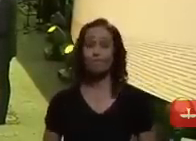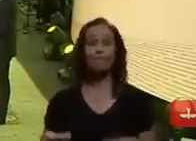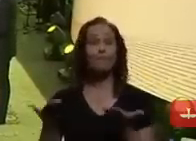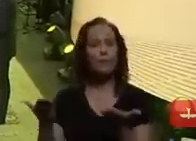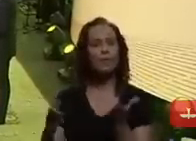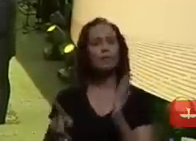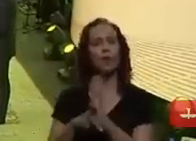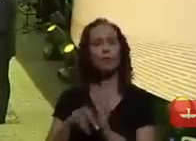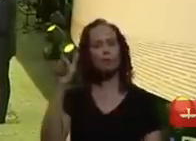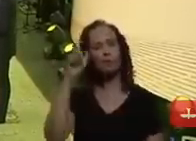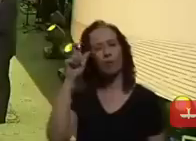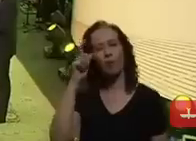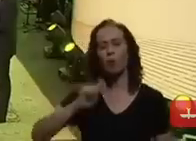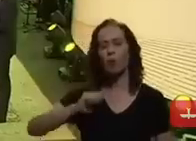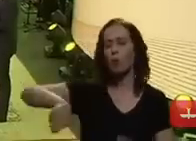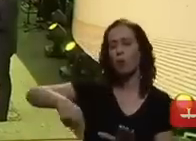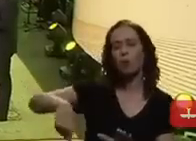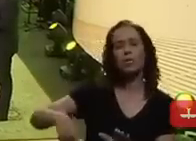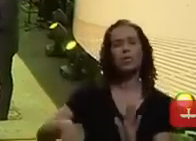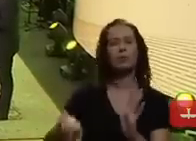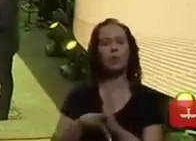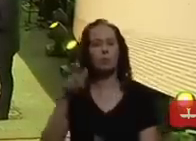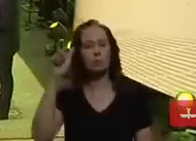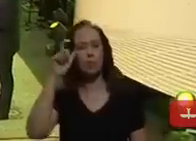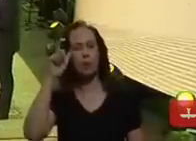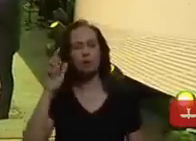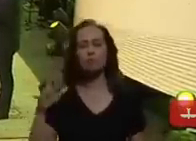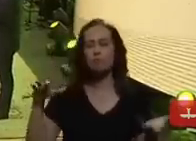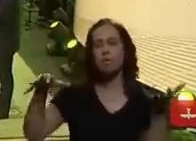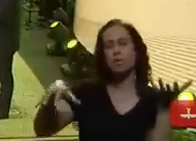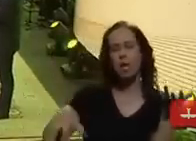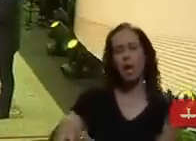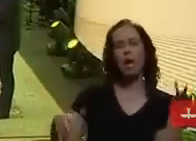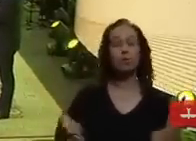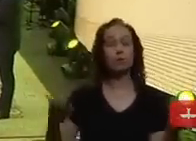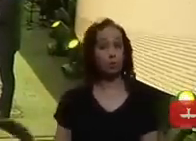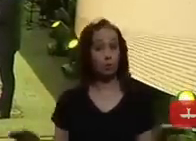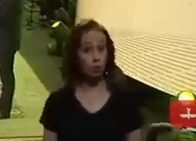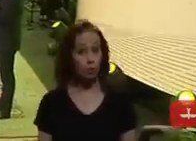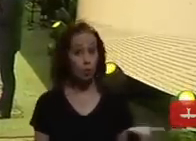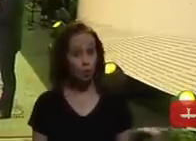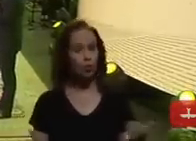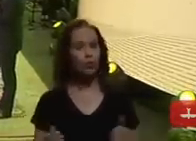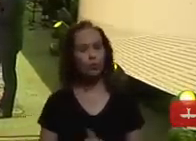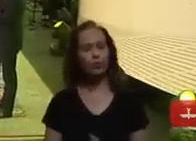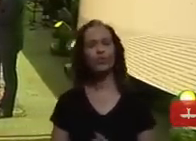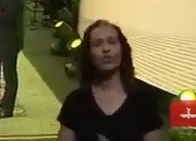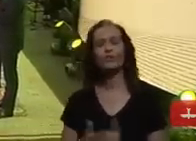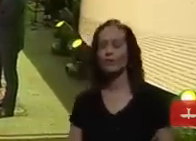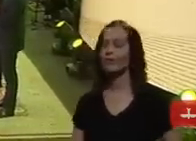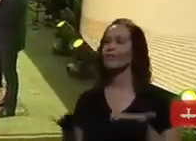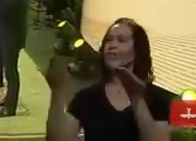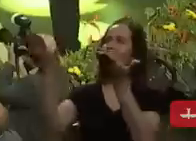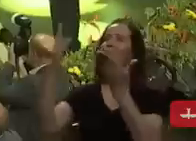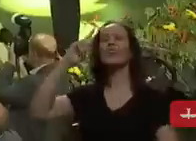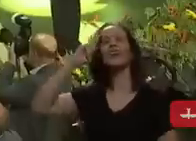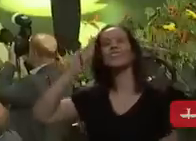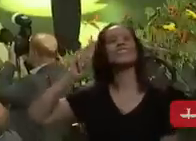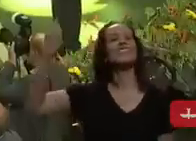Consagrados a demônios, cozinha consagrada a demônios, planalto consagrado a demônios e hoje, consagrado ao